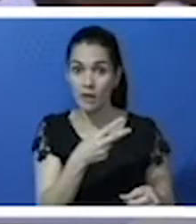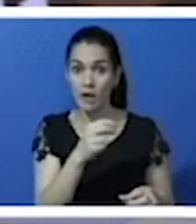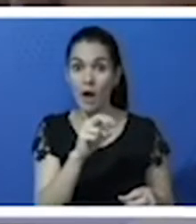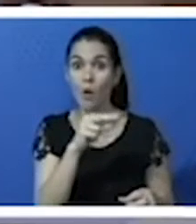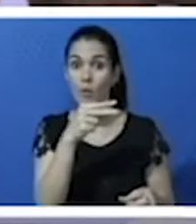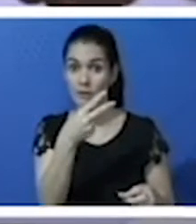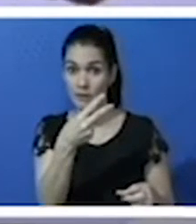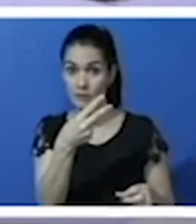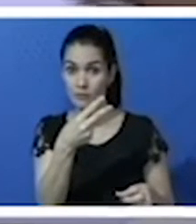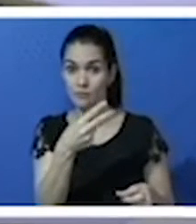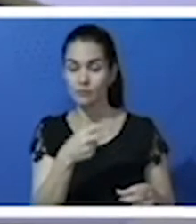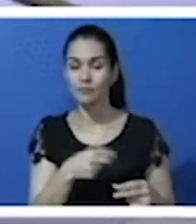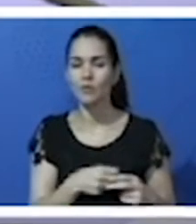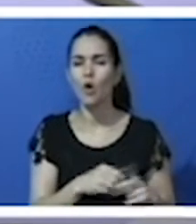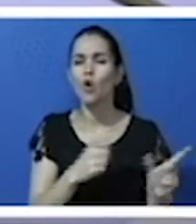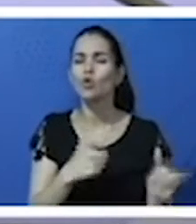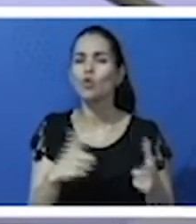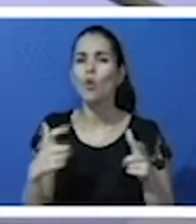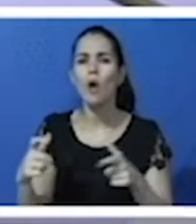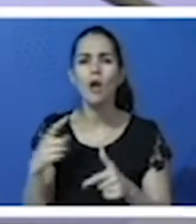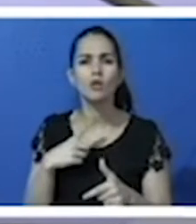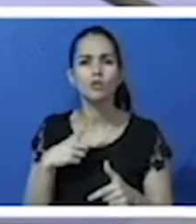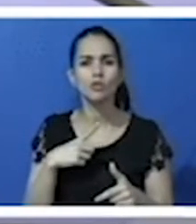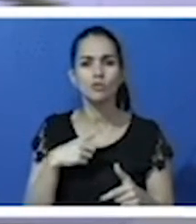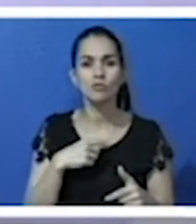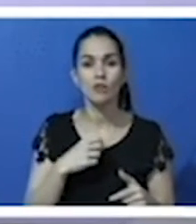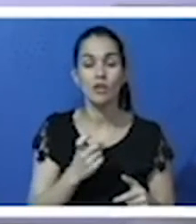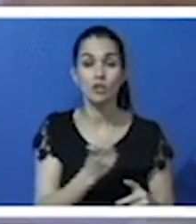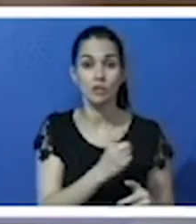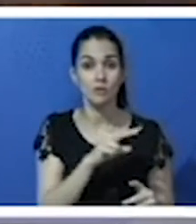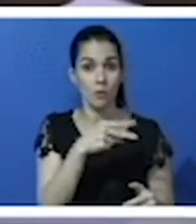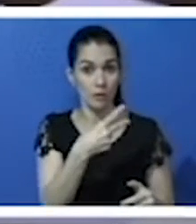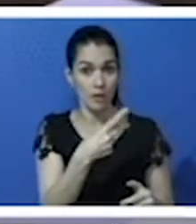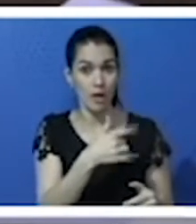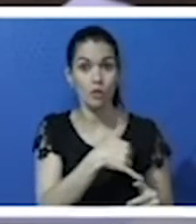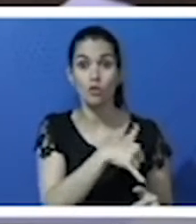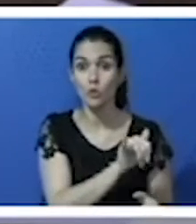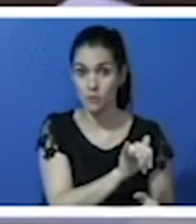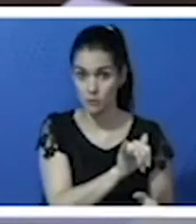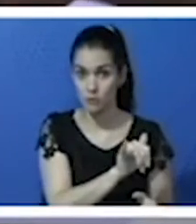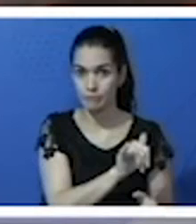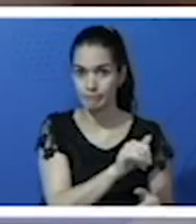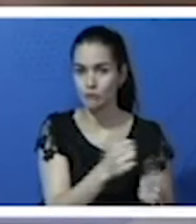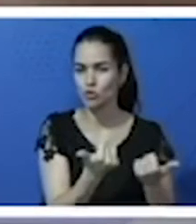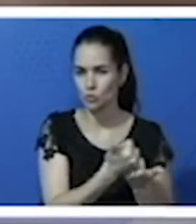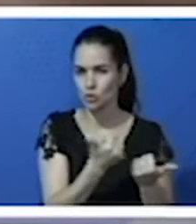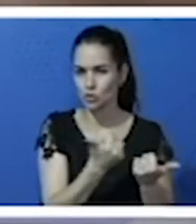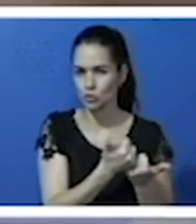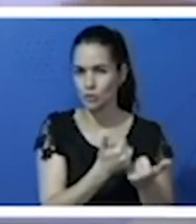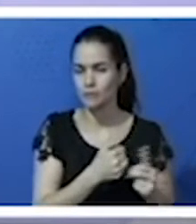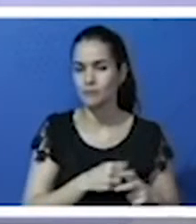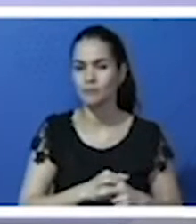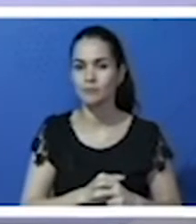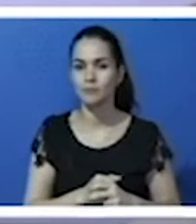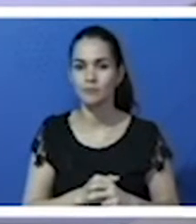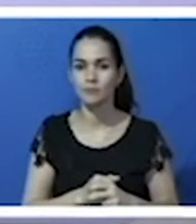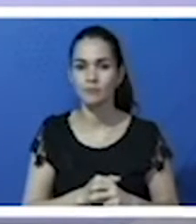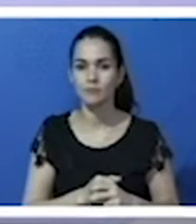aqui. Então, no lugar onde tiver x quadrado, eu coloco y. Então, todo lugar que tinha x